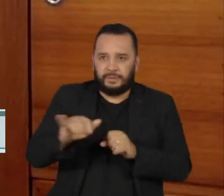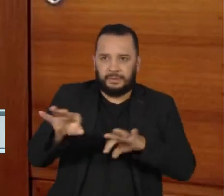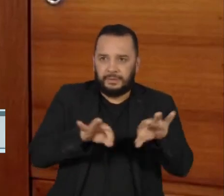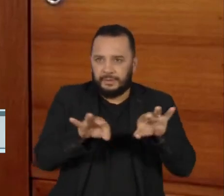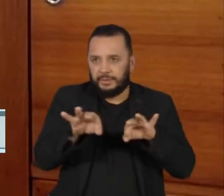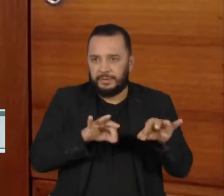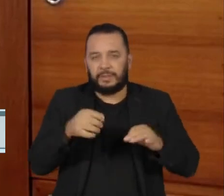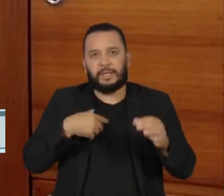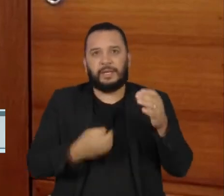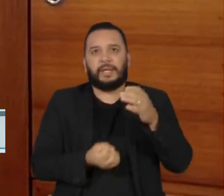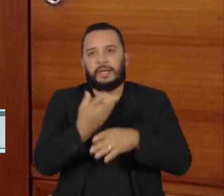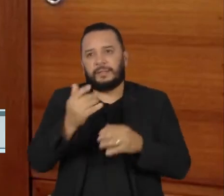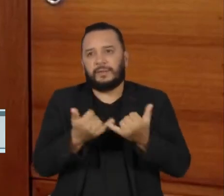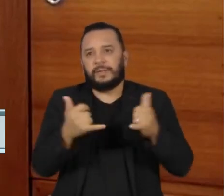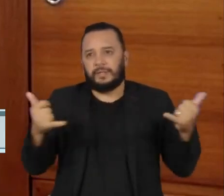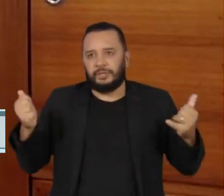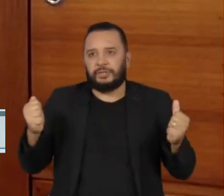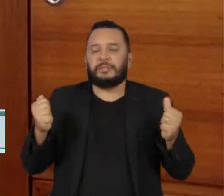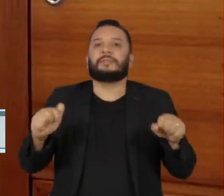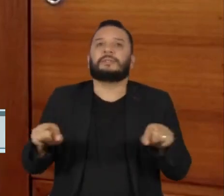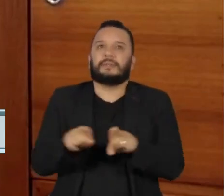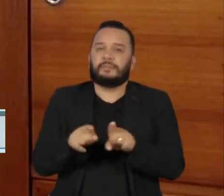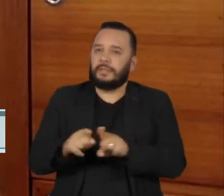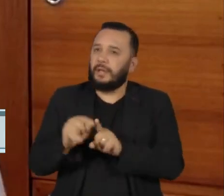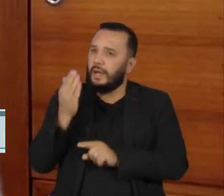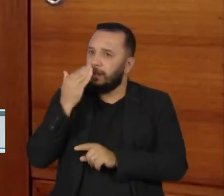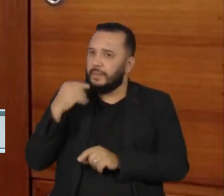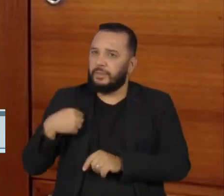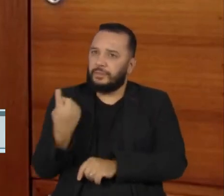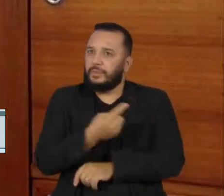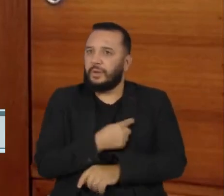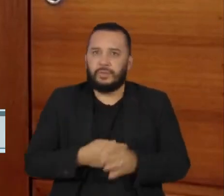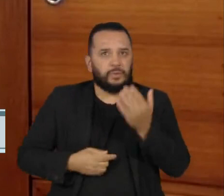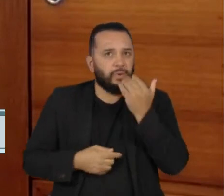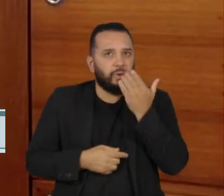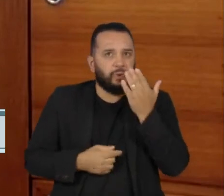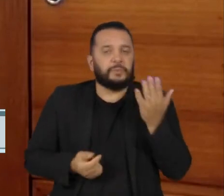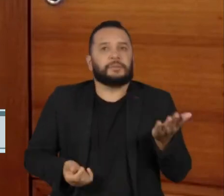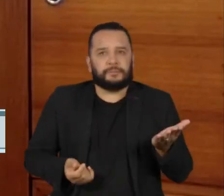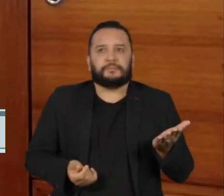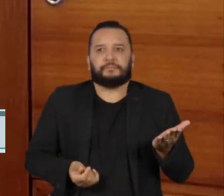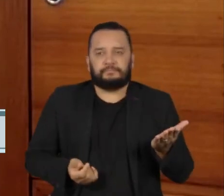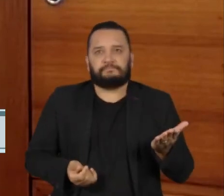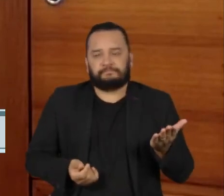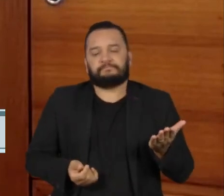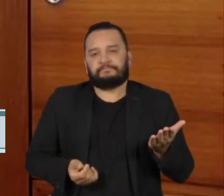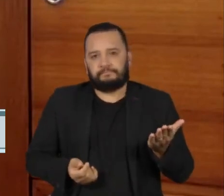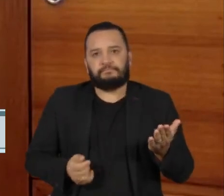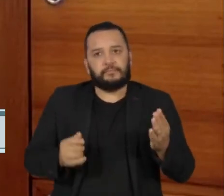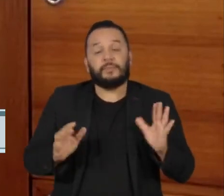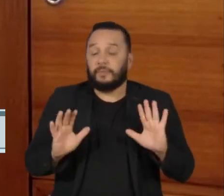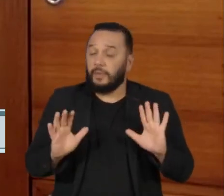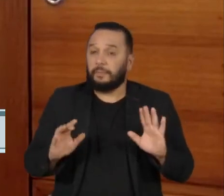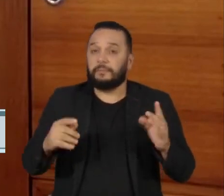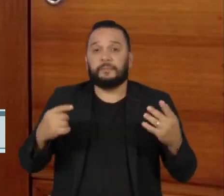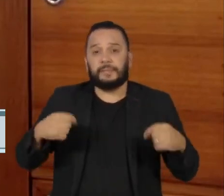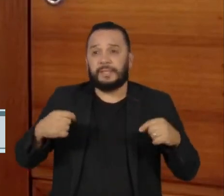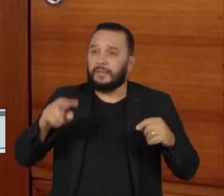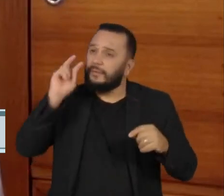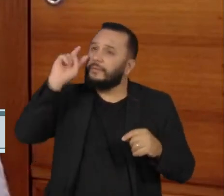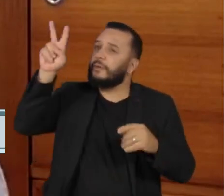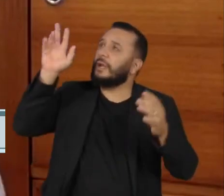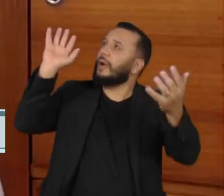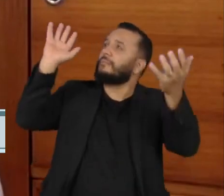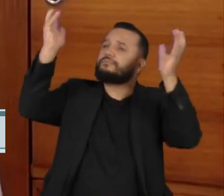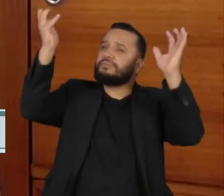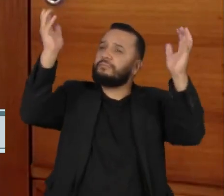geração de energia, para o alimento que a gente consome na nossa refeição, ela depende do serviço meteorológico,